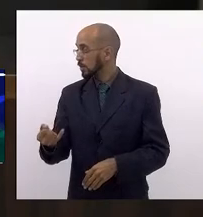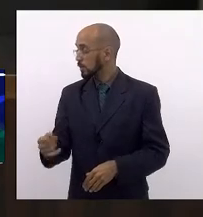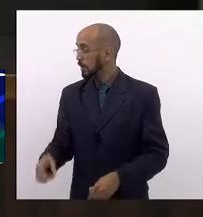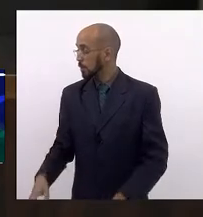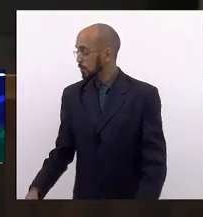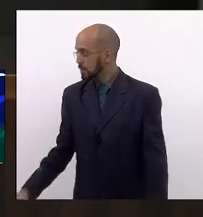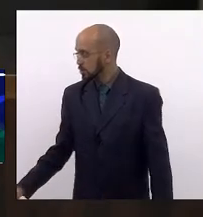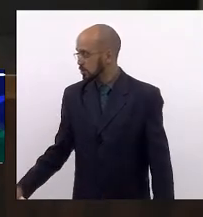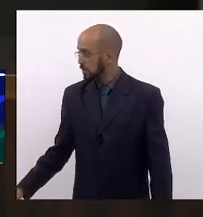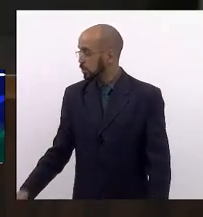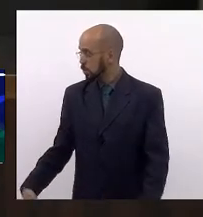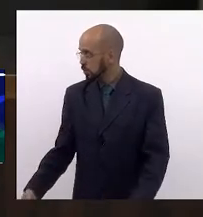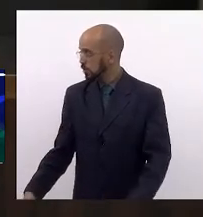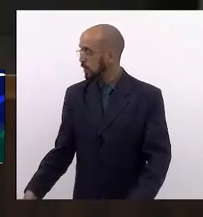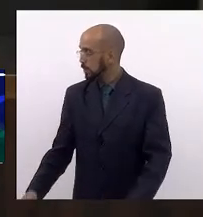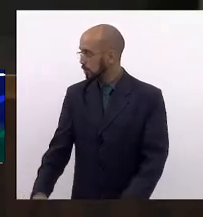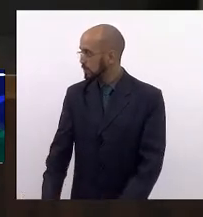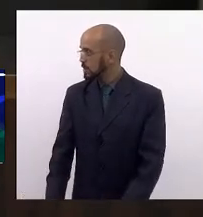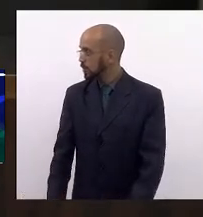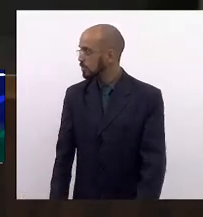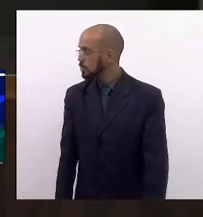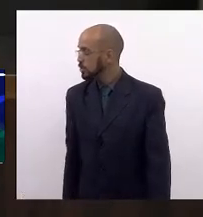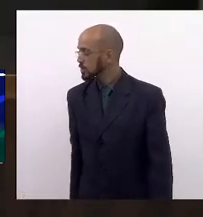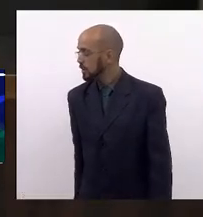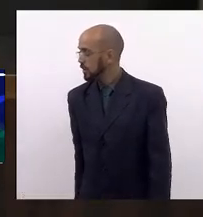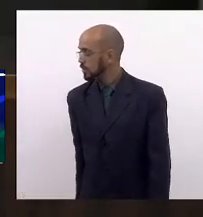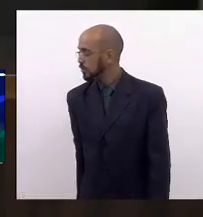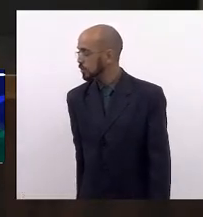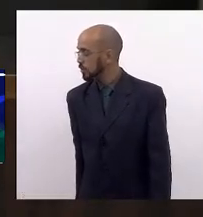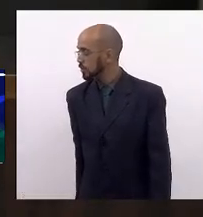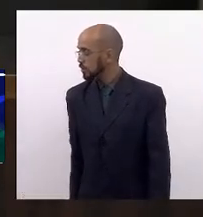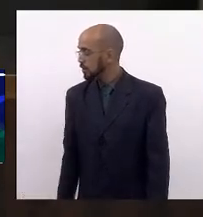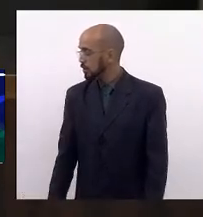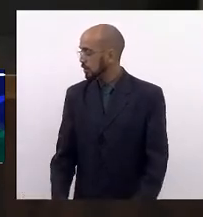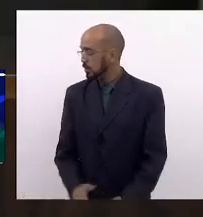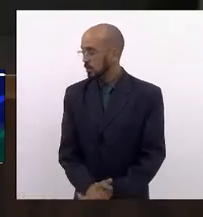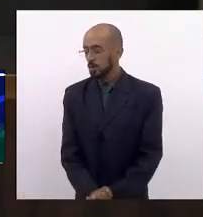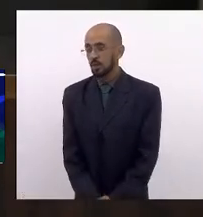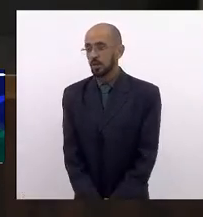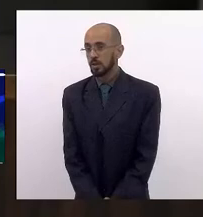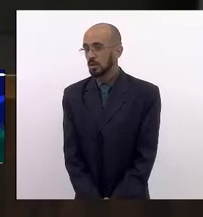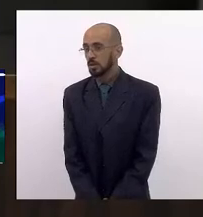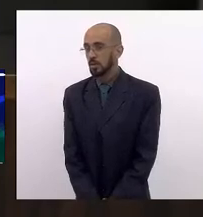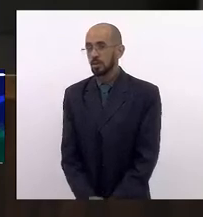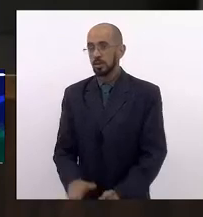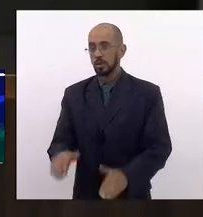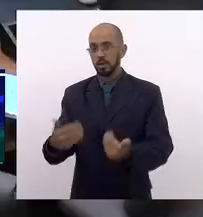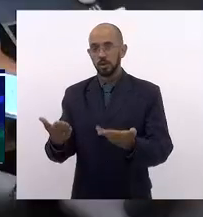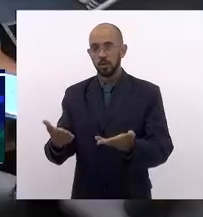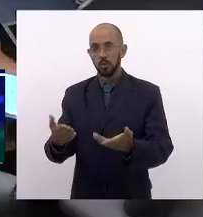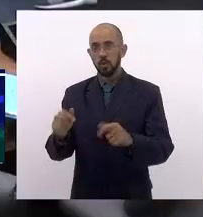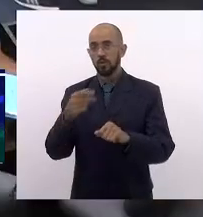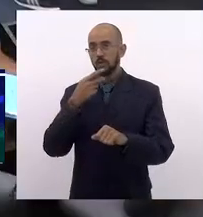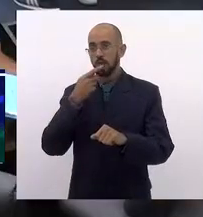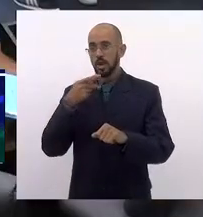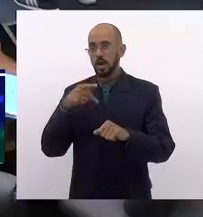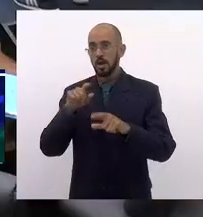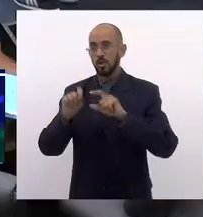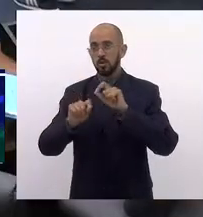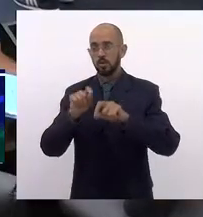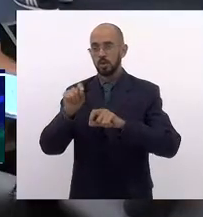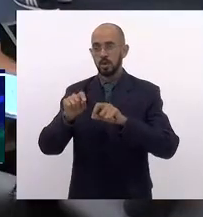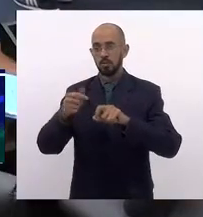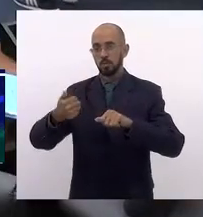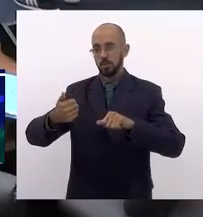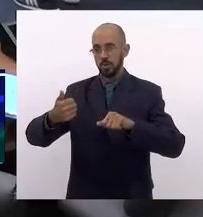para a segunda a discussão declaração de volta ao final por favor pode teclar aqui conta da Brigada elas é só quero dizer em primeiro lugar que